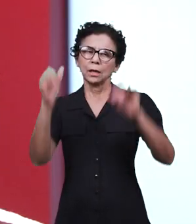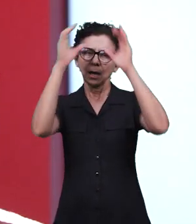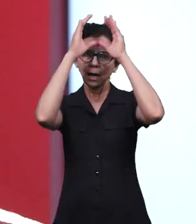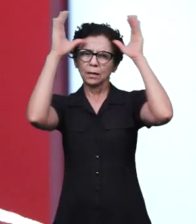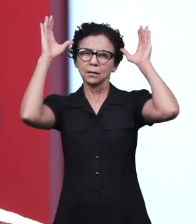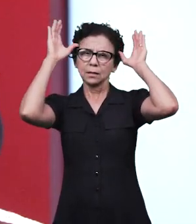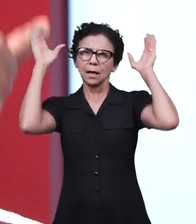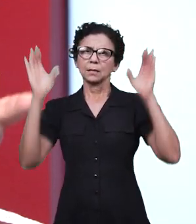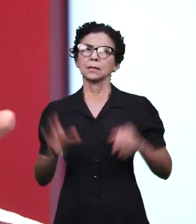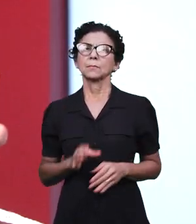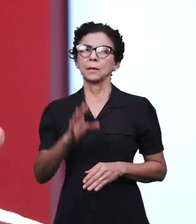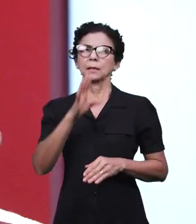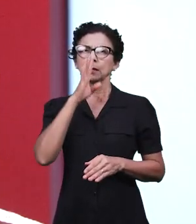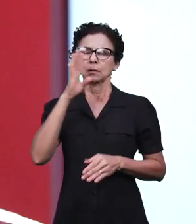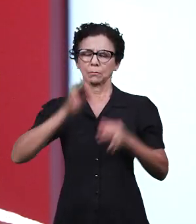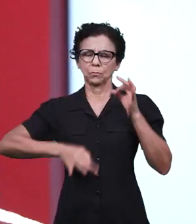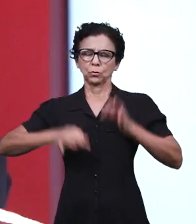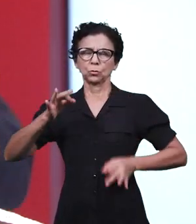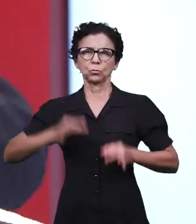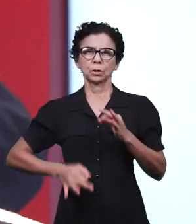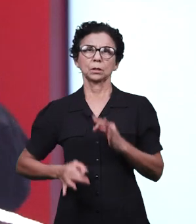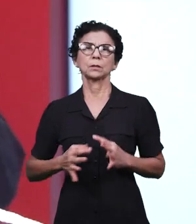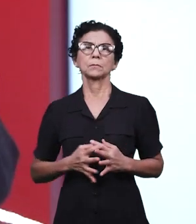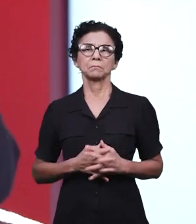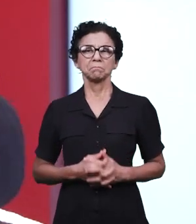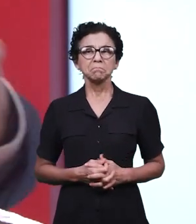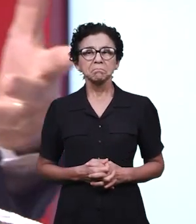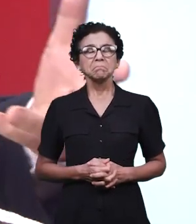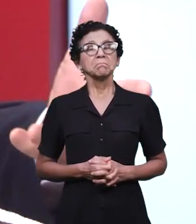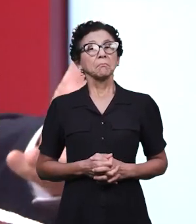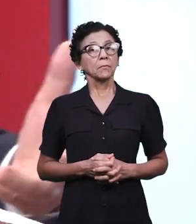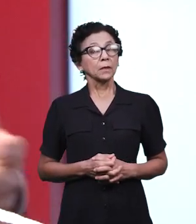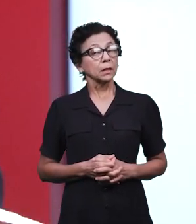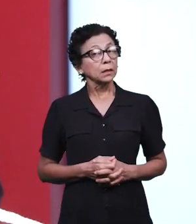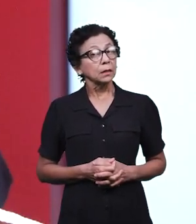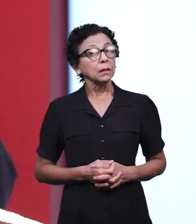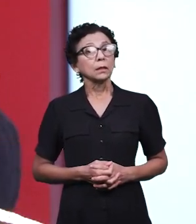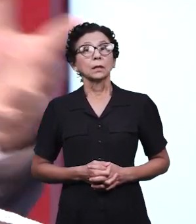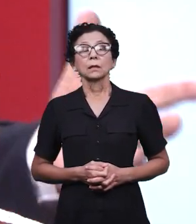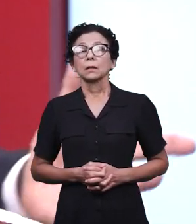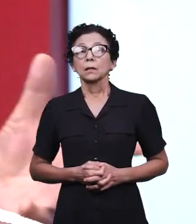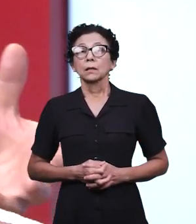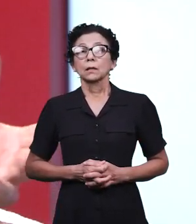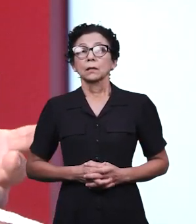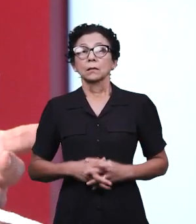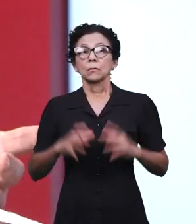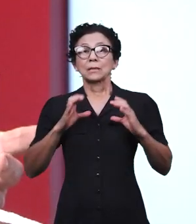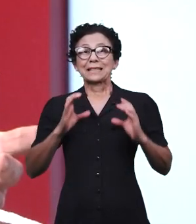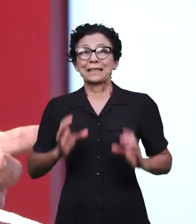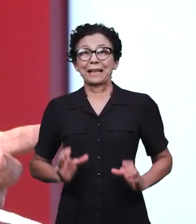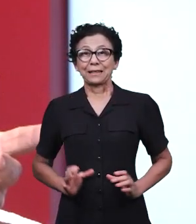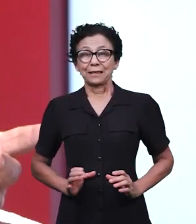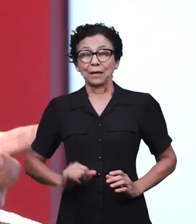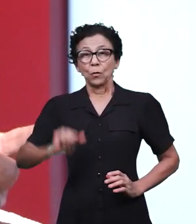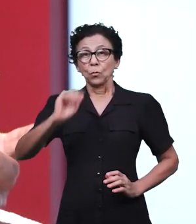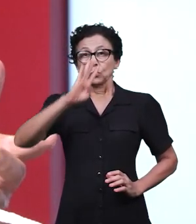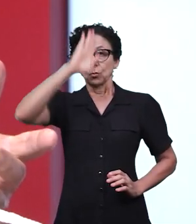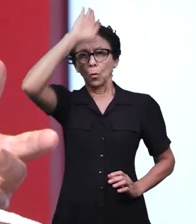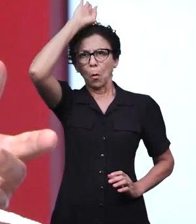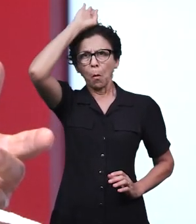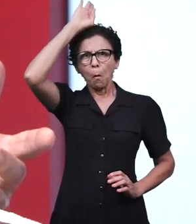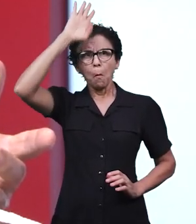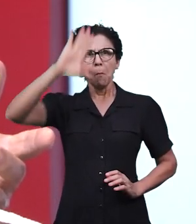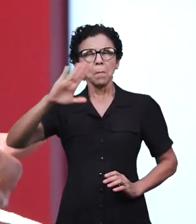inédita nos governos do passado, essa organização extraordinária do Império Romano, né?